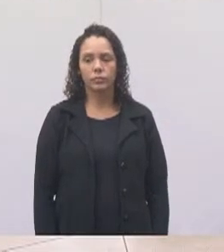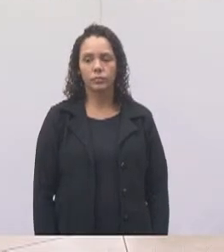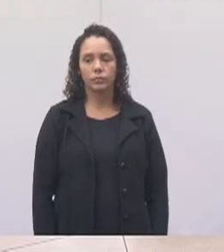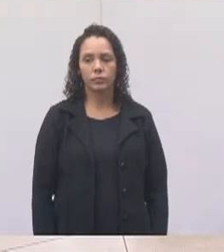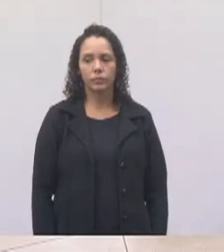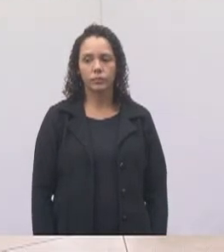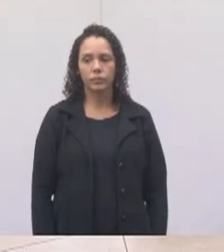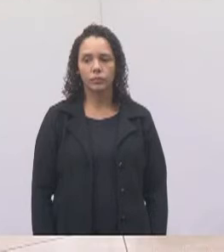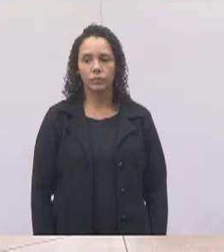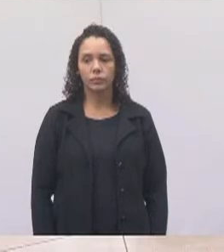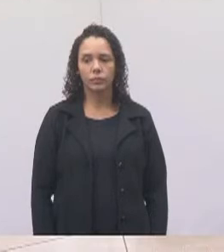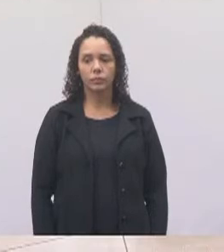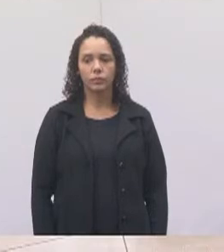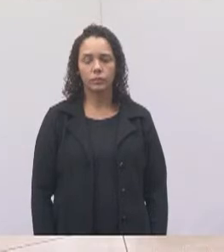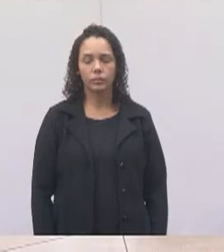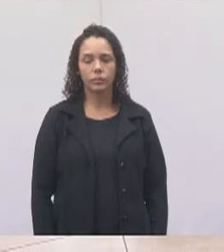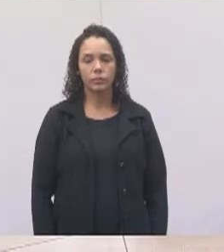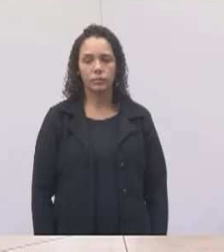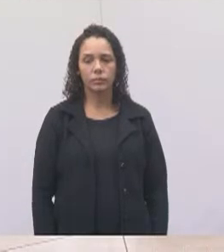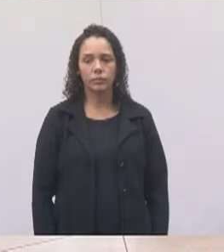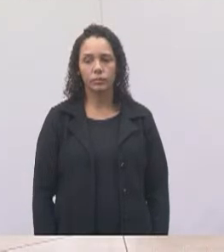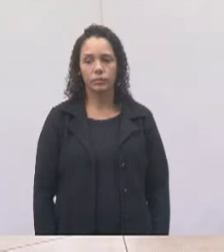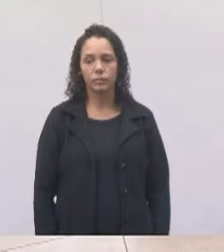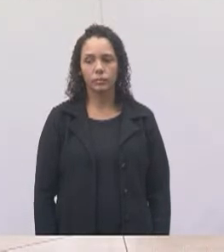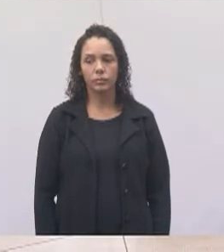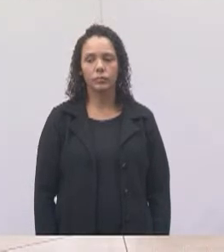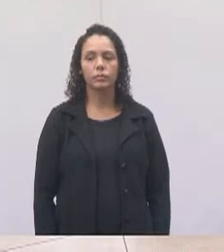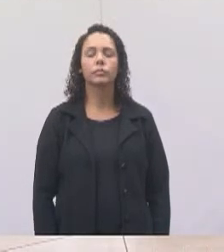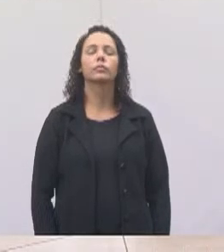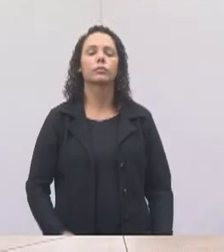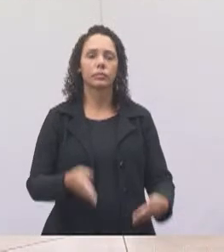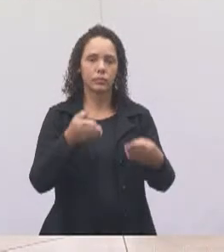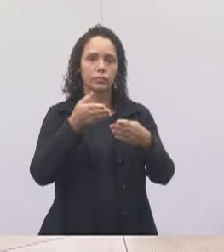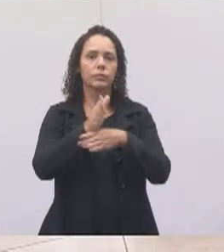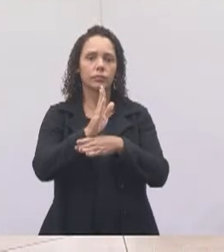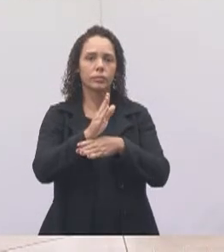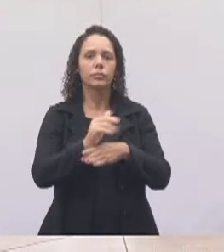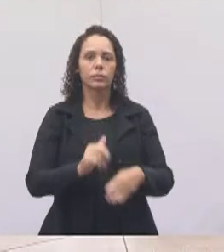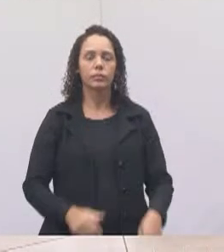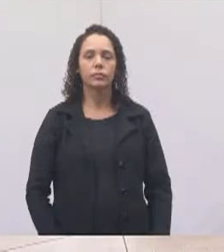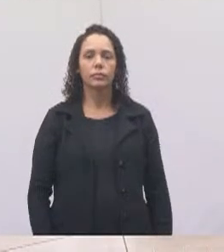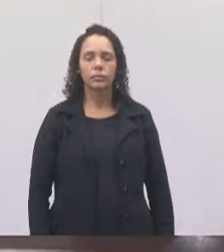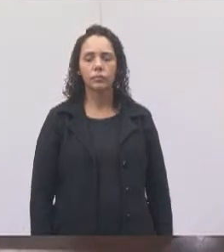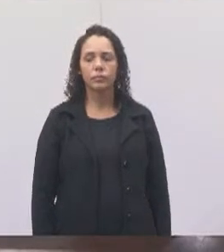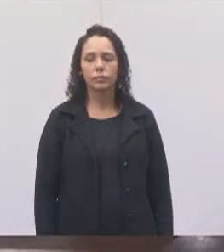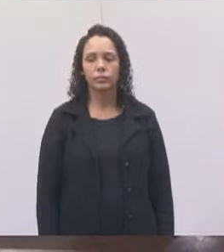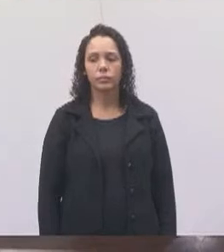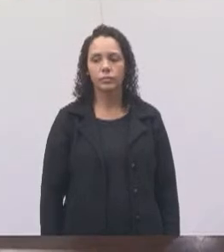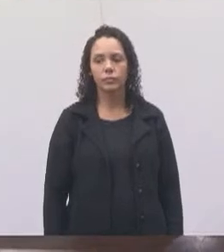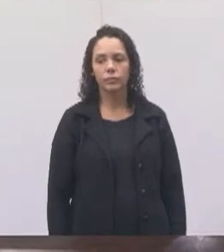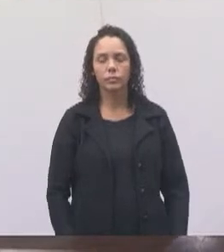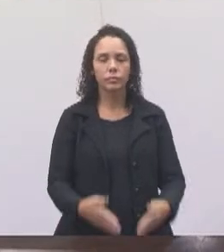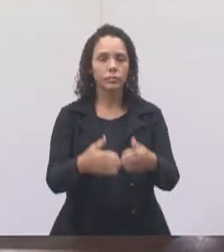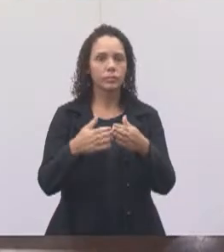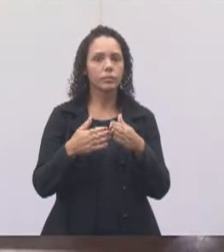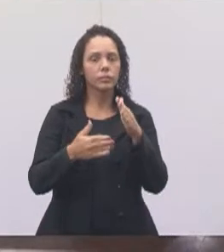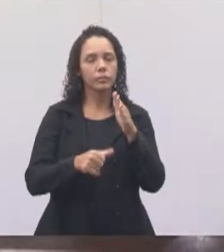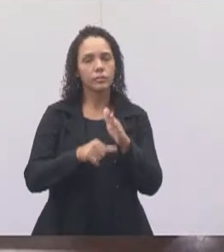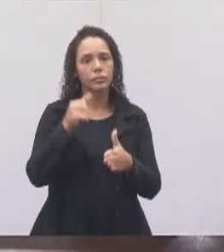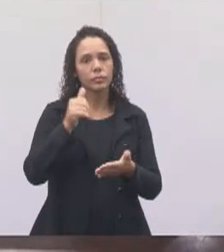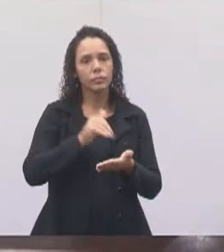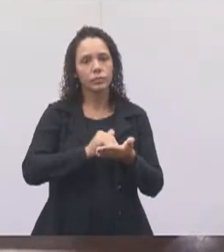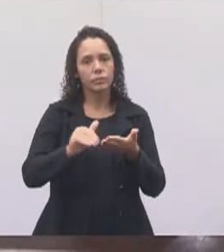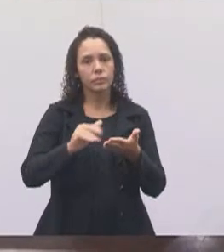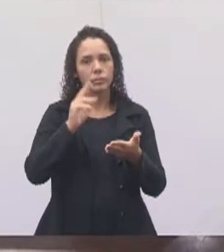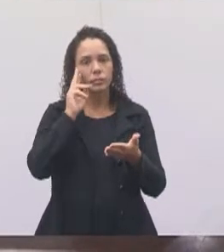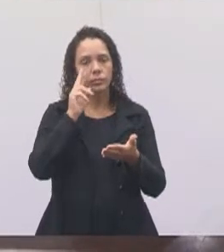Já li. Ah, tá. Você quer de novo? Emenda número 2 aprovada. Isso. Por favor, primeira secretária,